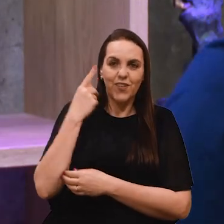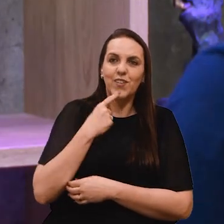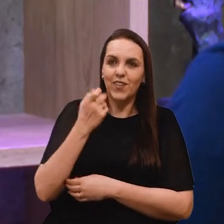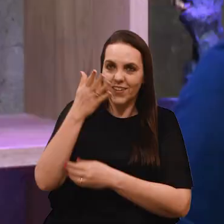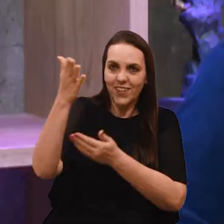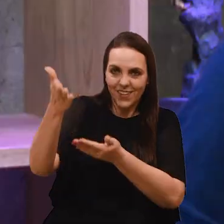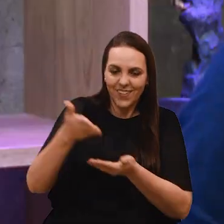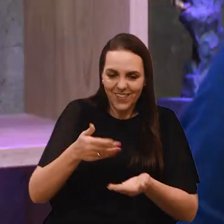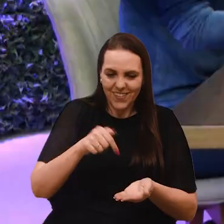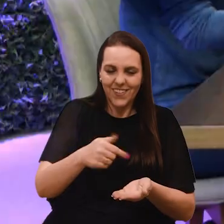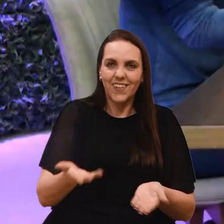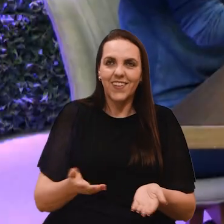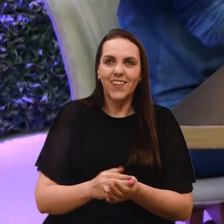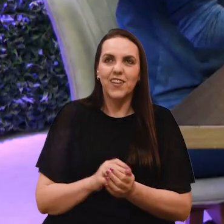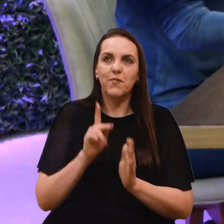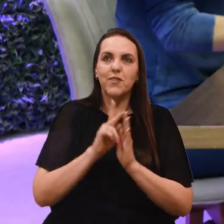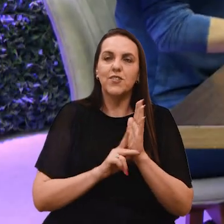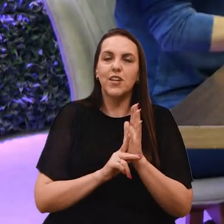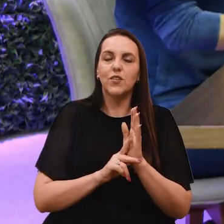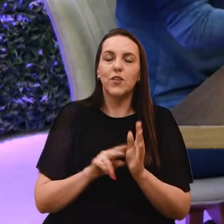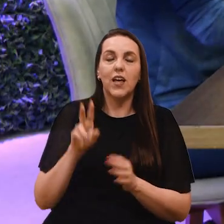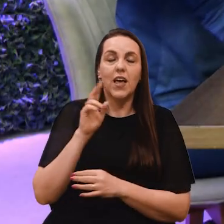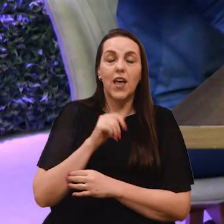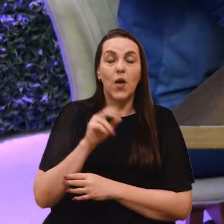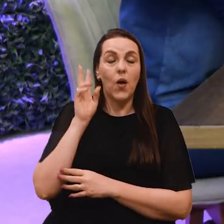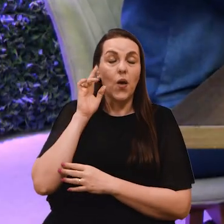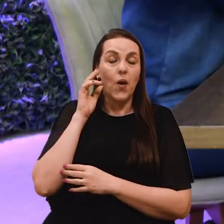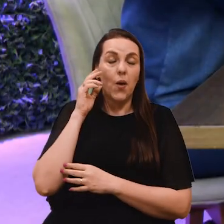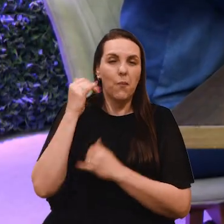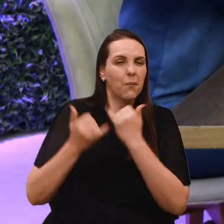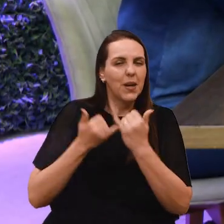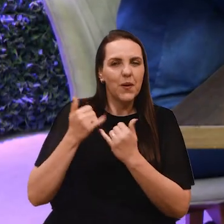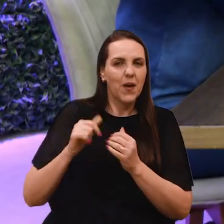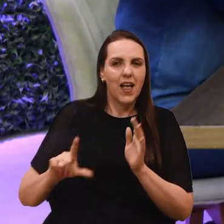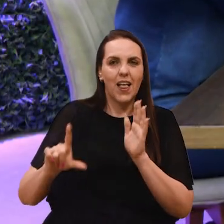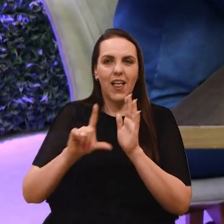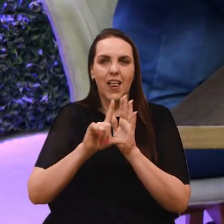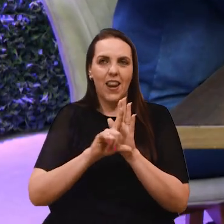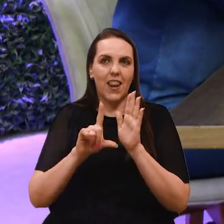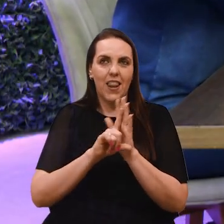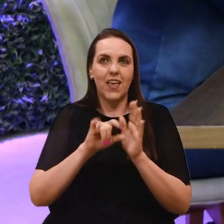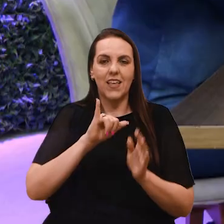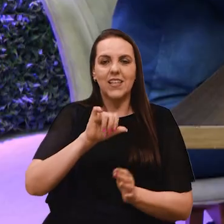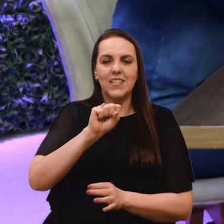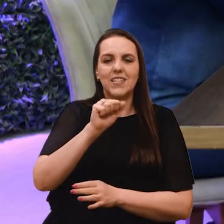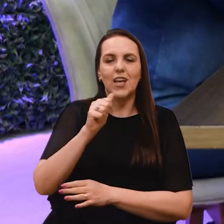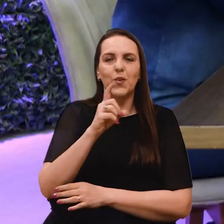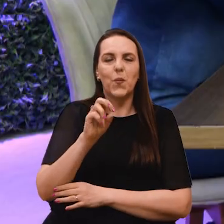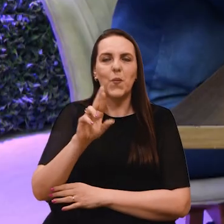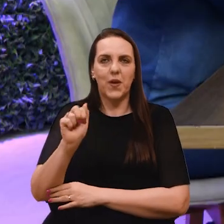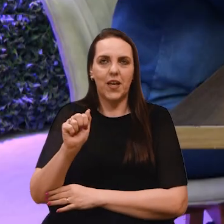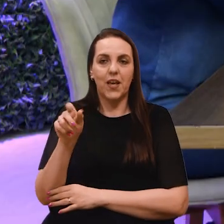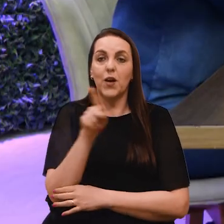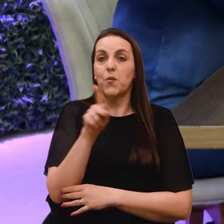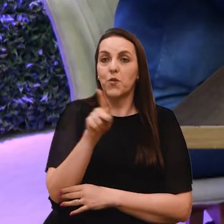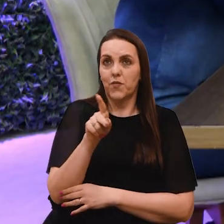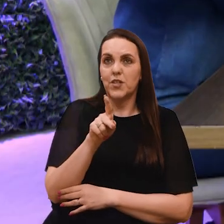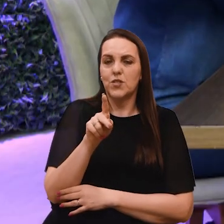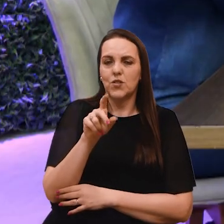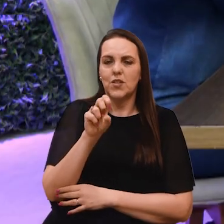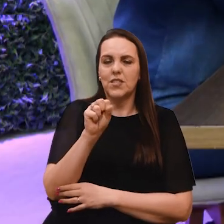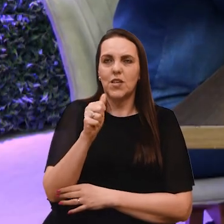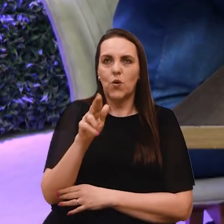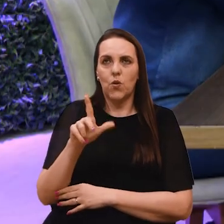quiser falar também. Eu brinco que a Lei Isadora, porque também foi do professor Saulo, ela trouxe bem no ano